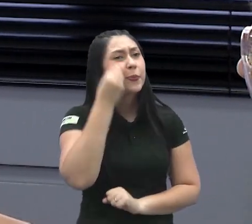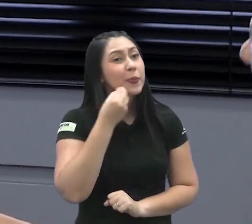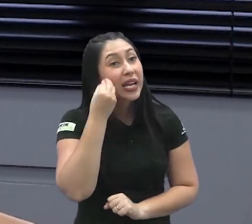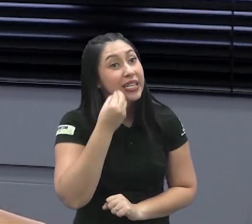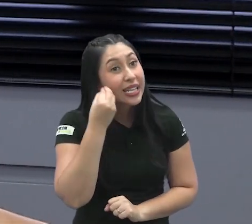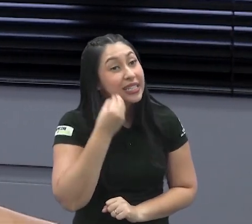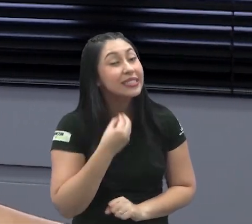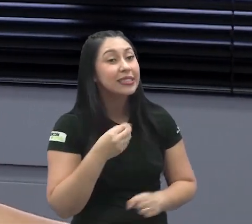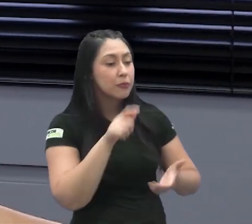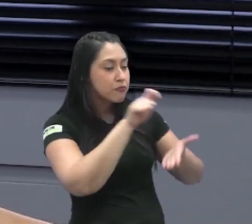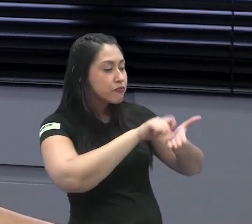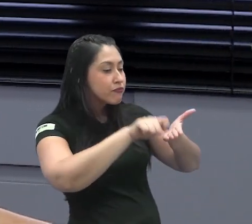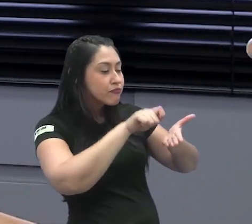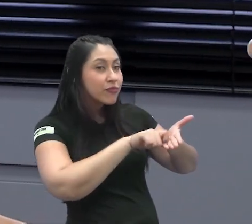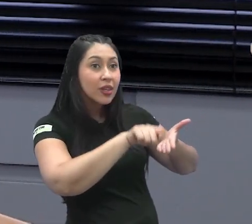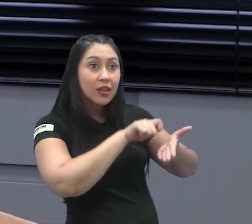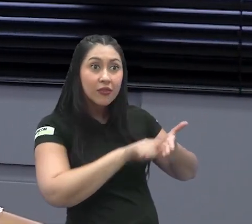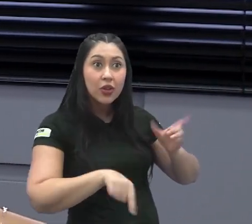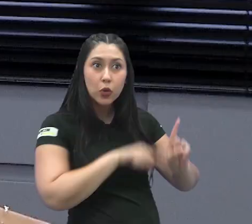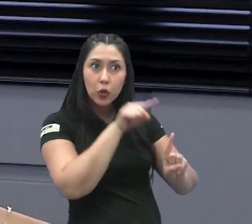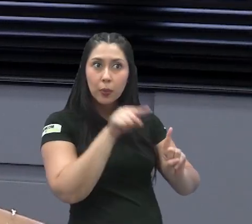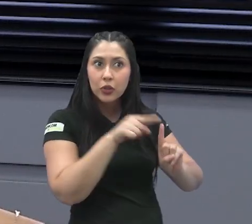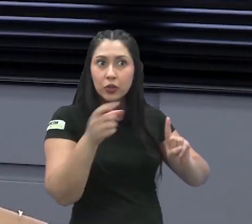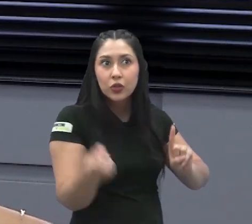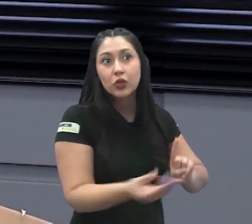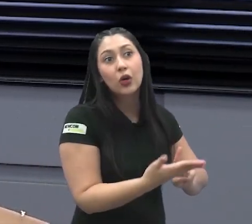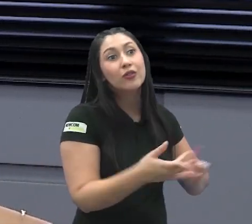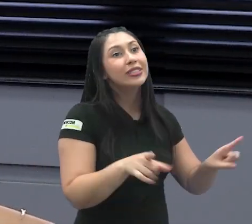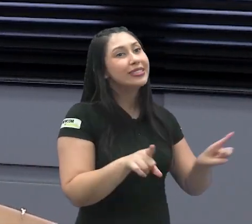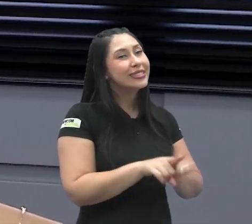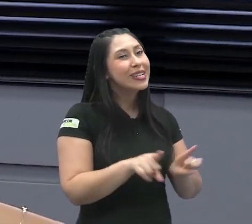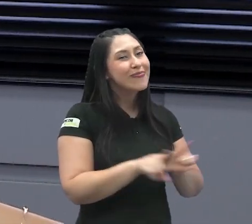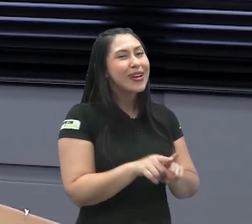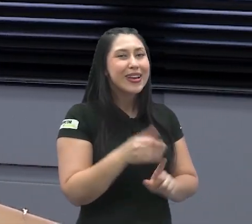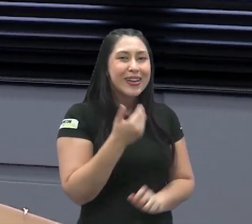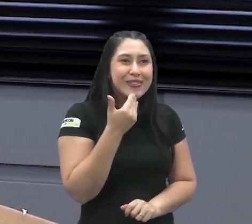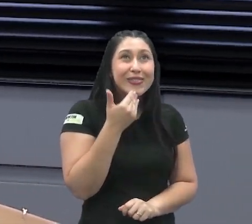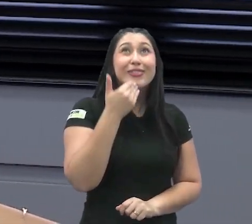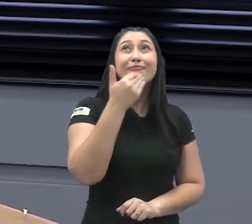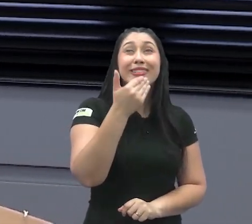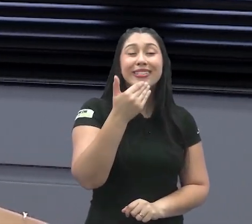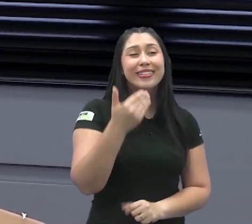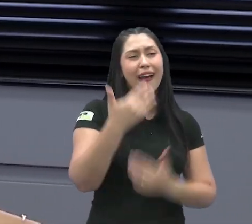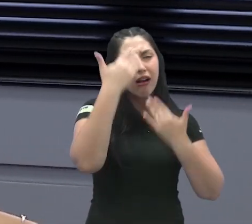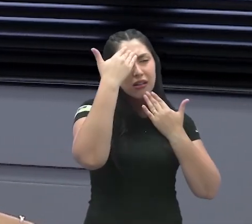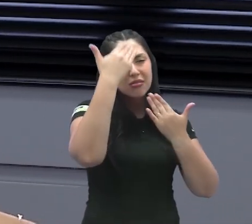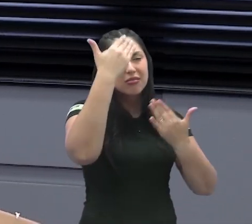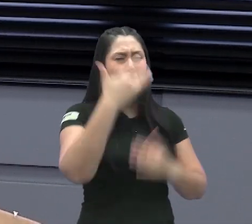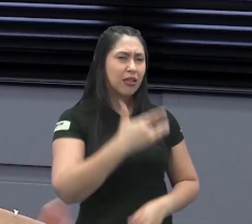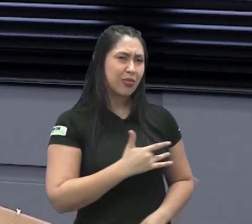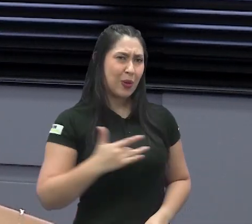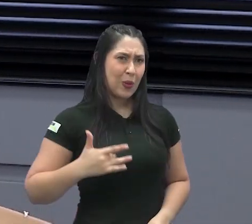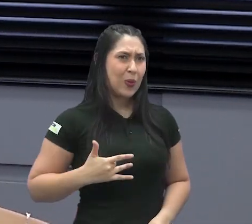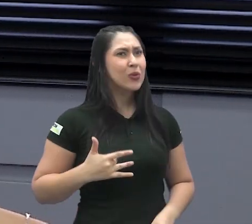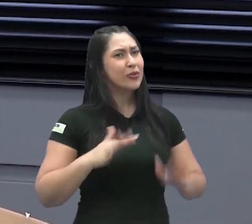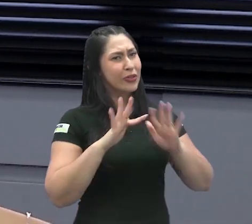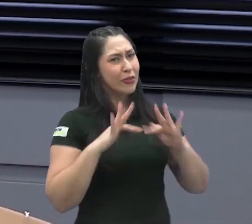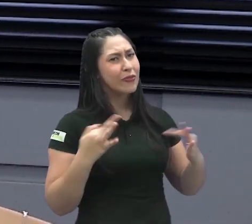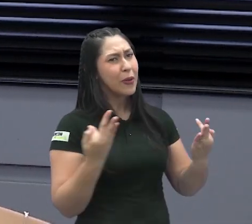que eu vivi, escrever quais vão ser os meus próximos passos e ainda fazer alguns pedidos, né, agradecendo a saúde da